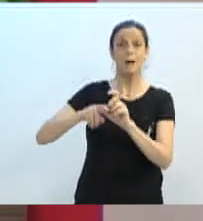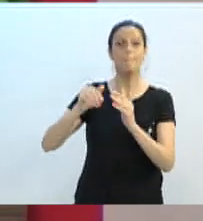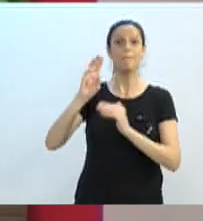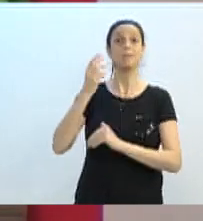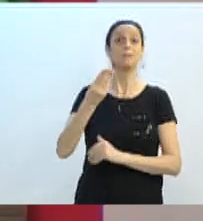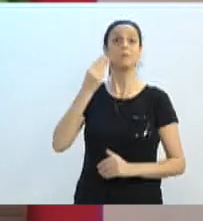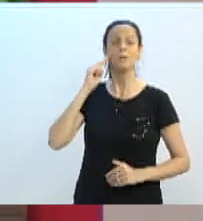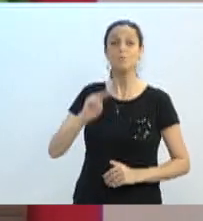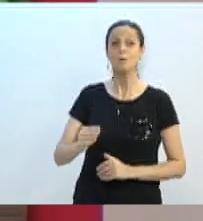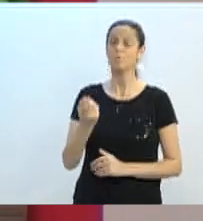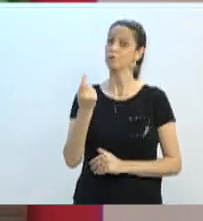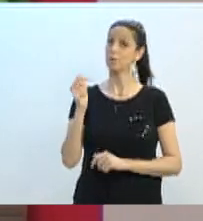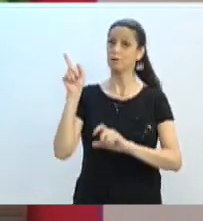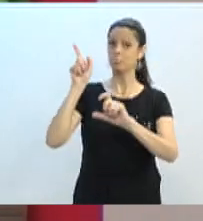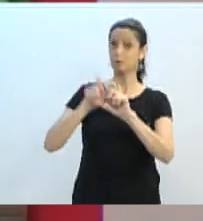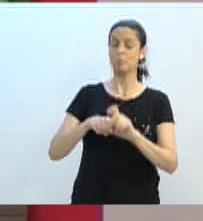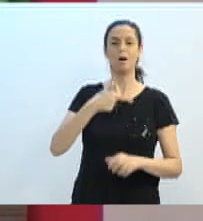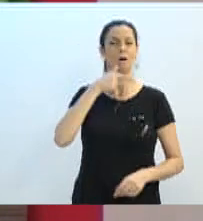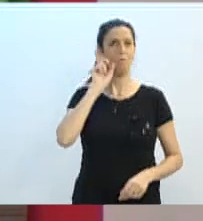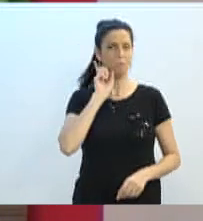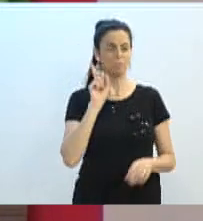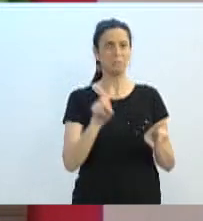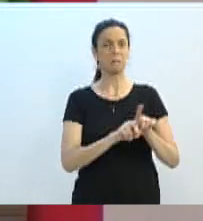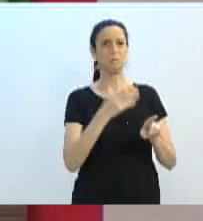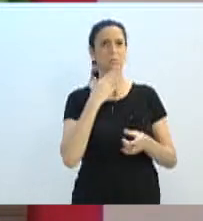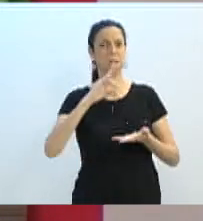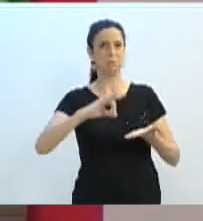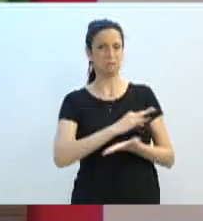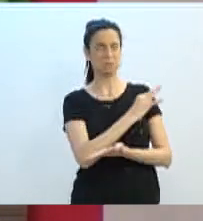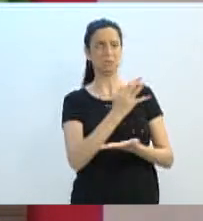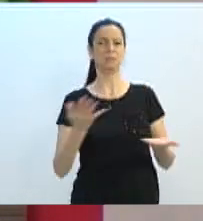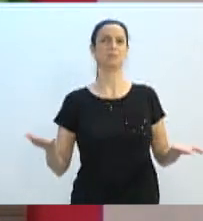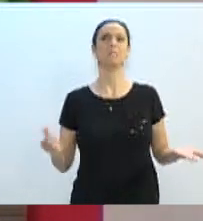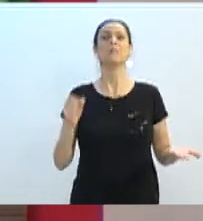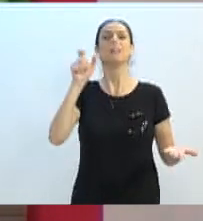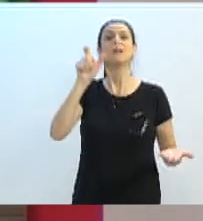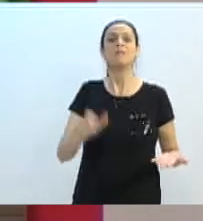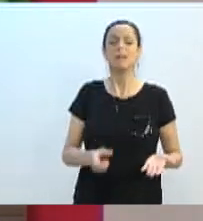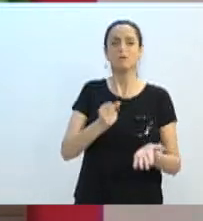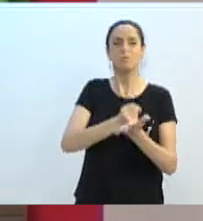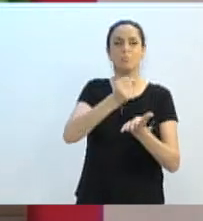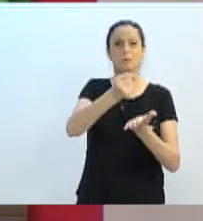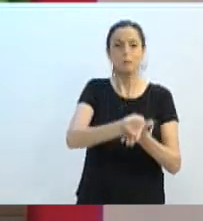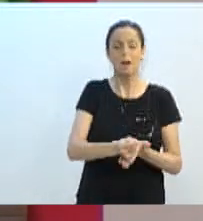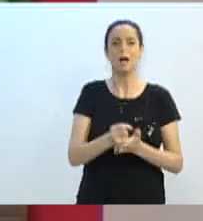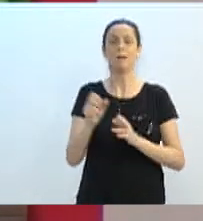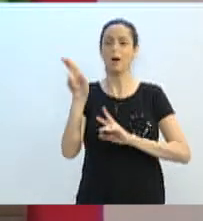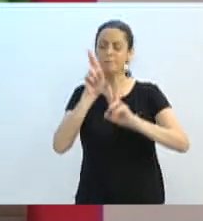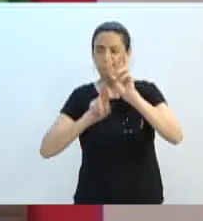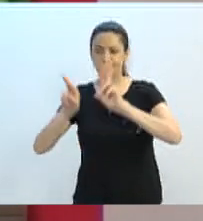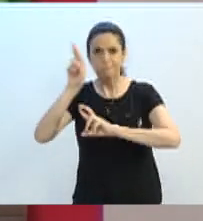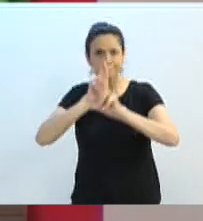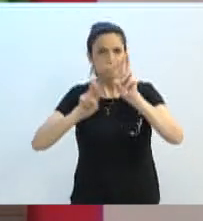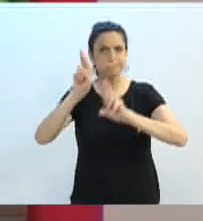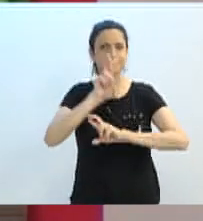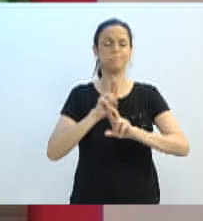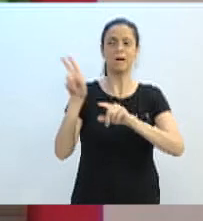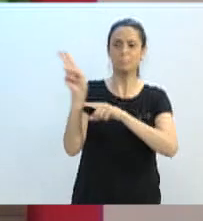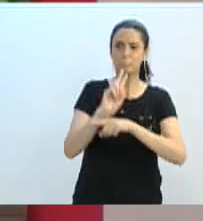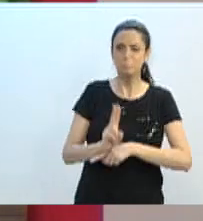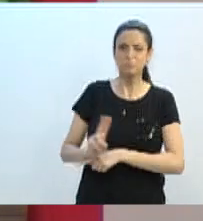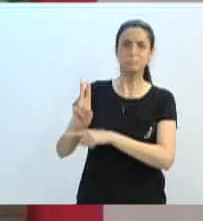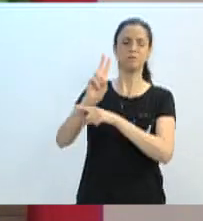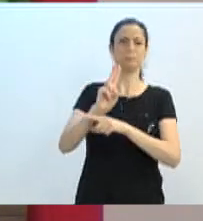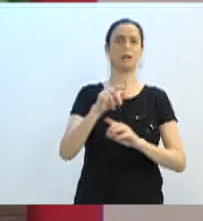Vieira. Exigiu-se aqui ontem até a assinatura. Quem foi contratado, o atuário que foi contratado, vereador Marcelo Lanzari, até